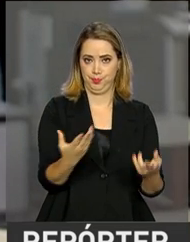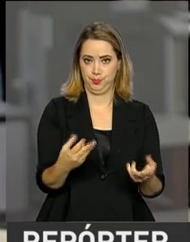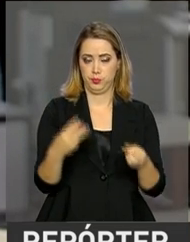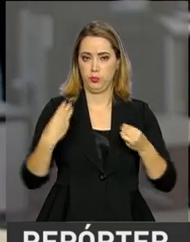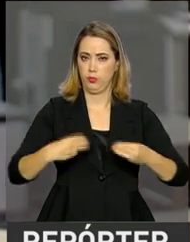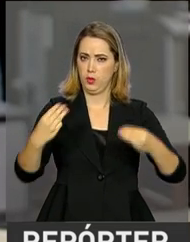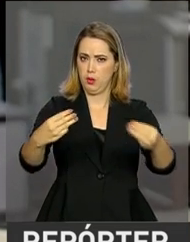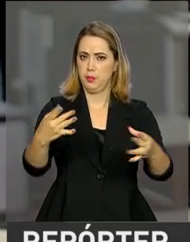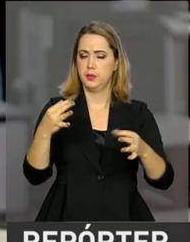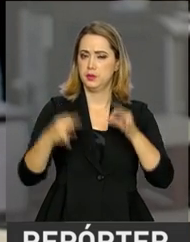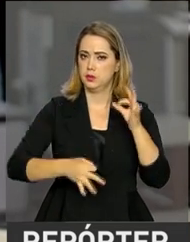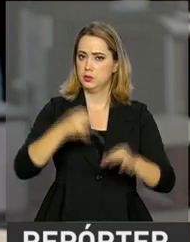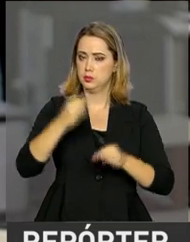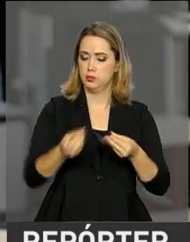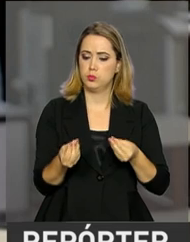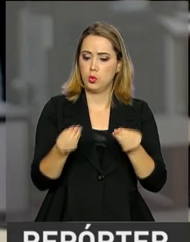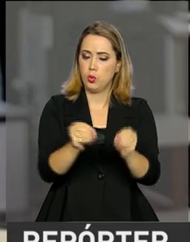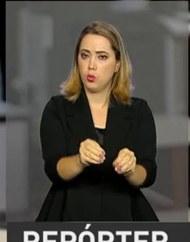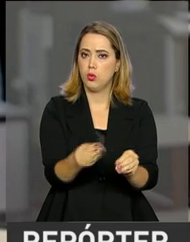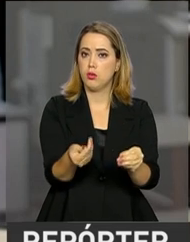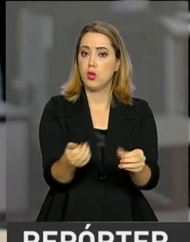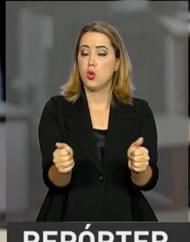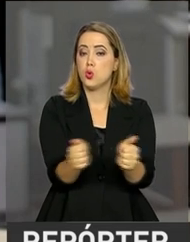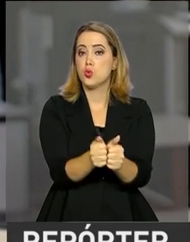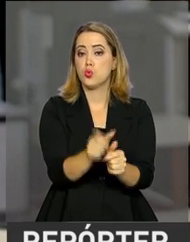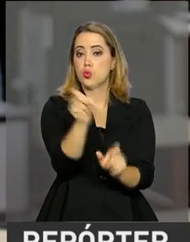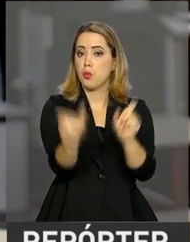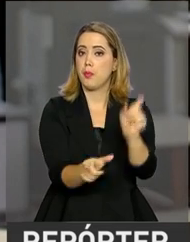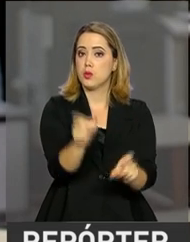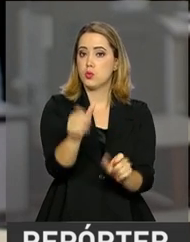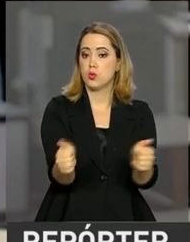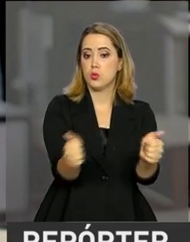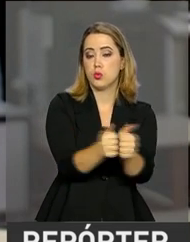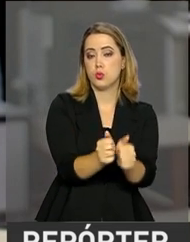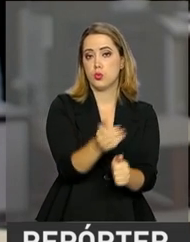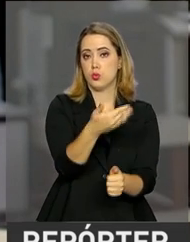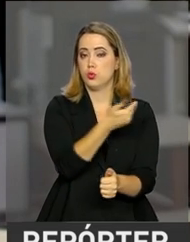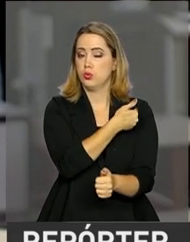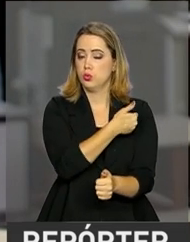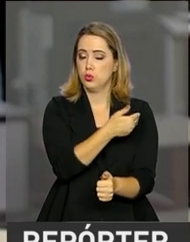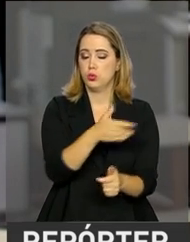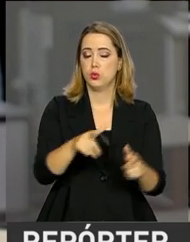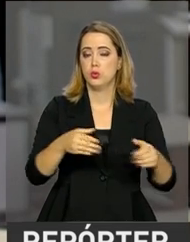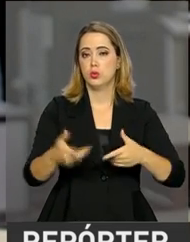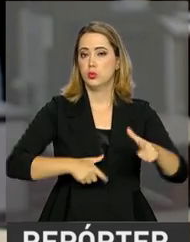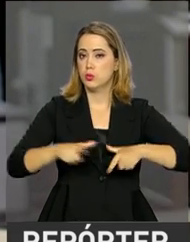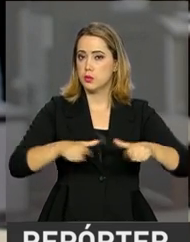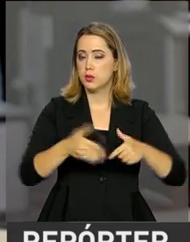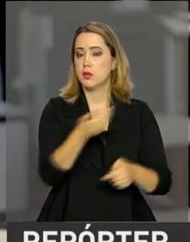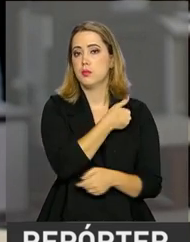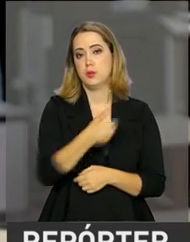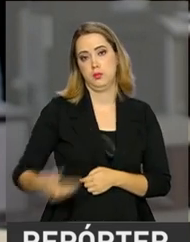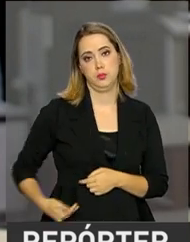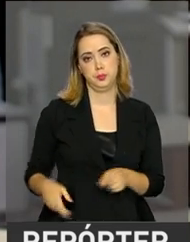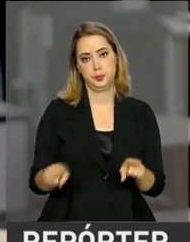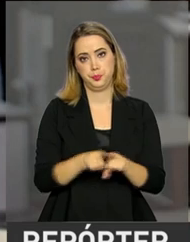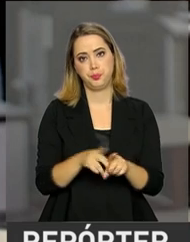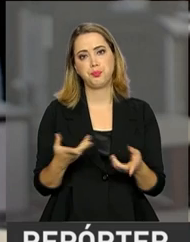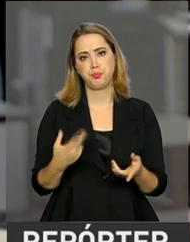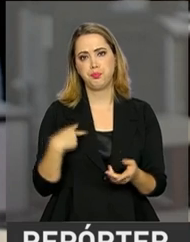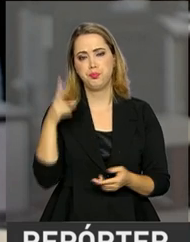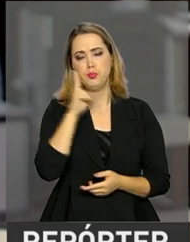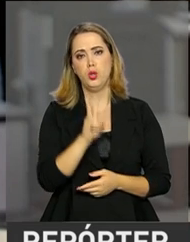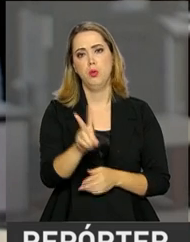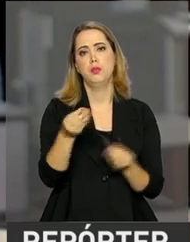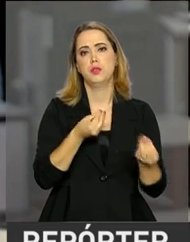profissionais para trabalhar em conjunto com os agentes estaduais foi autorizada ainda a análise técnica para a reestruturação do sistema